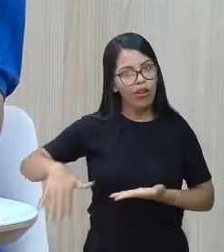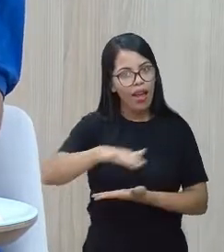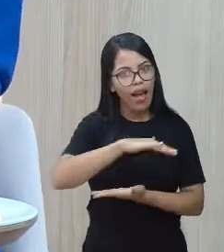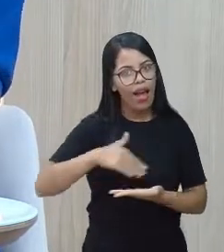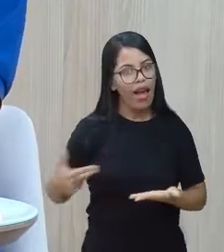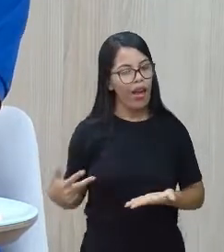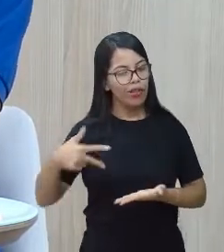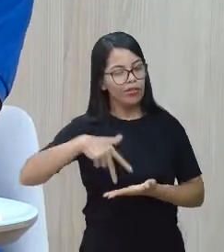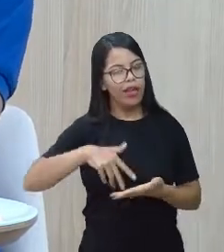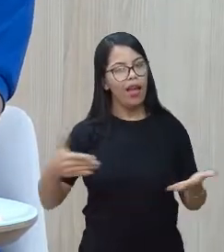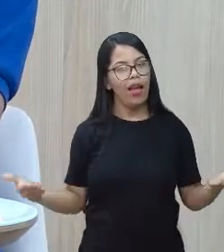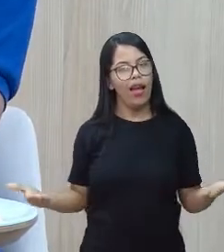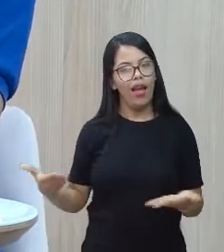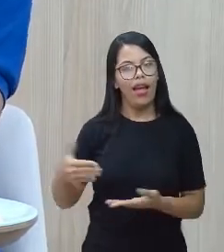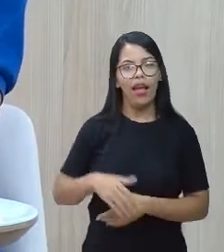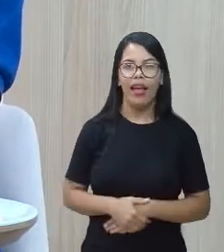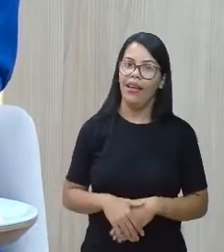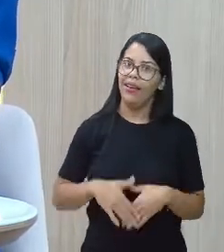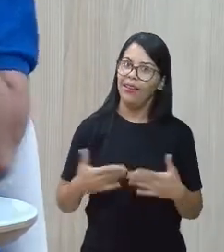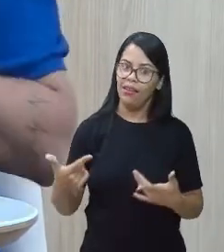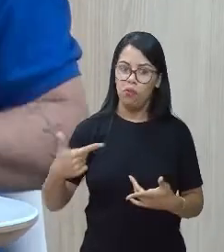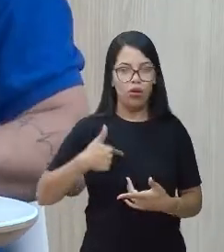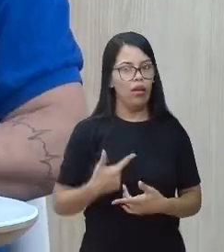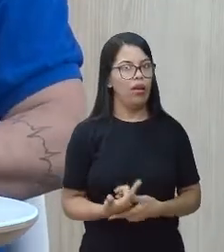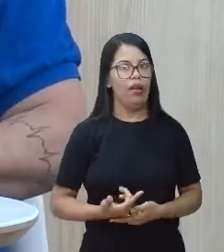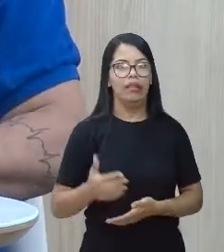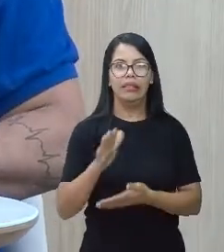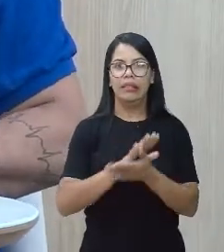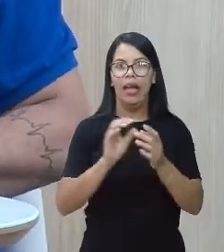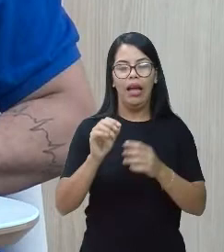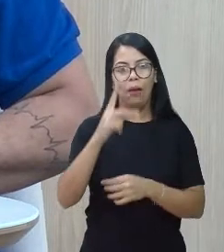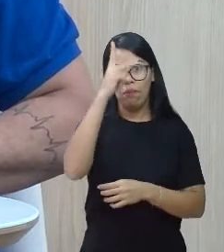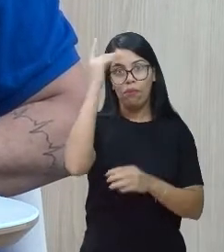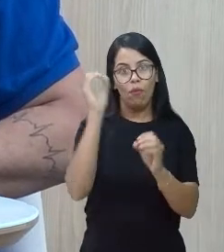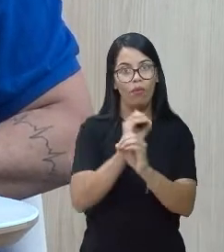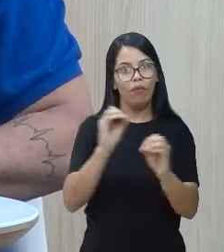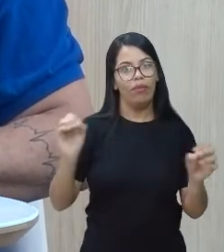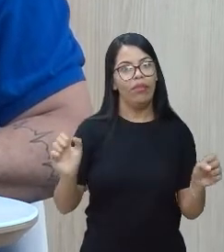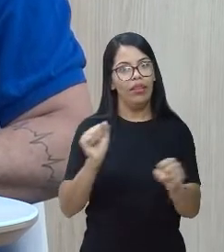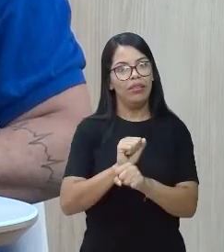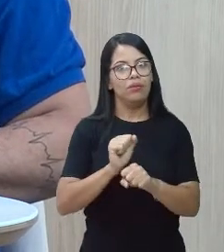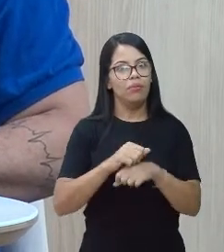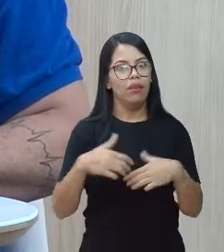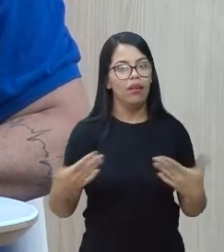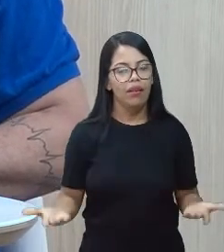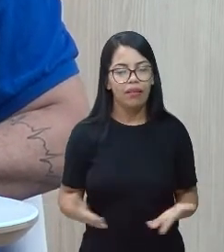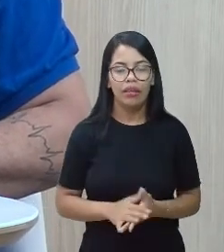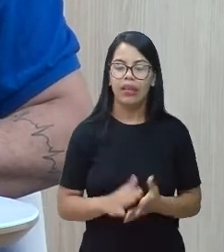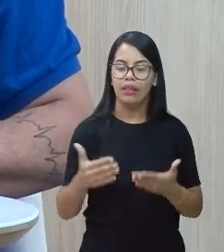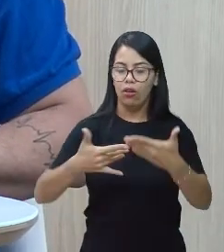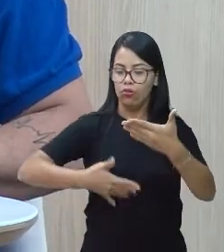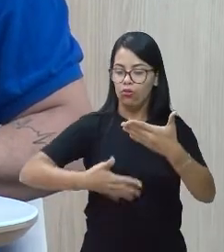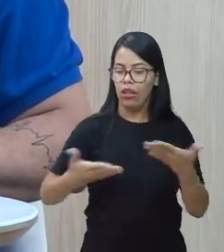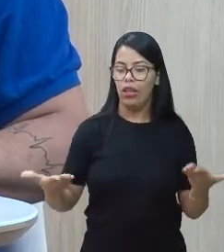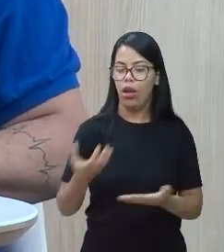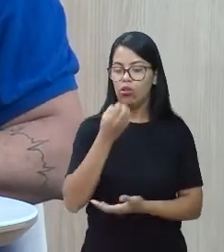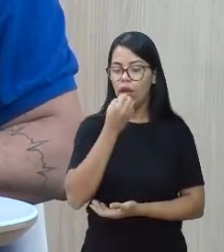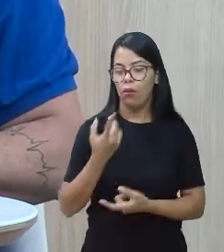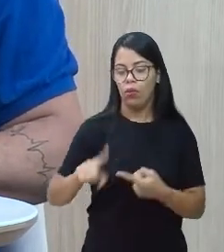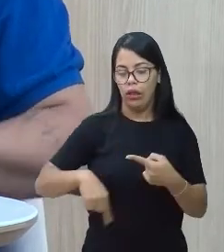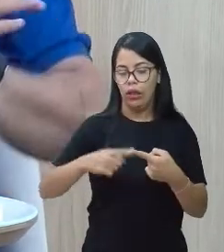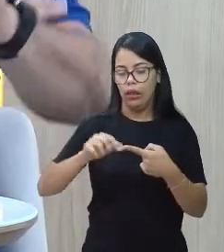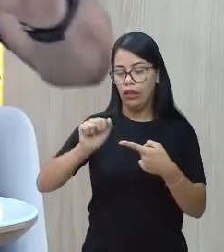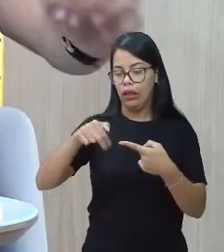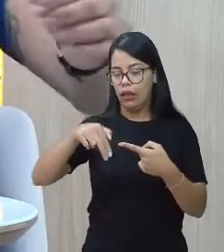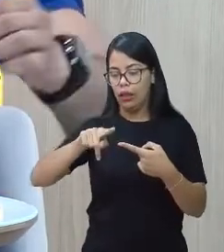viu? Por essa nem o futuro esperava, né? Então, o chat aqui tá bom, viu? Aqui tem